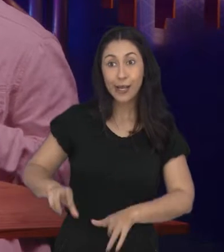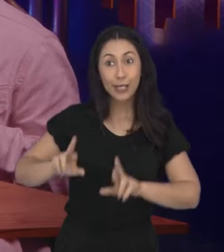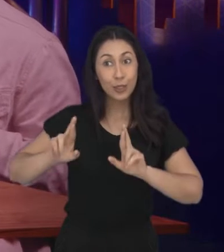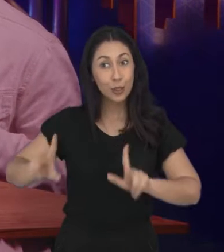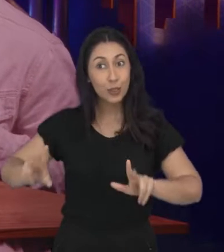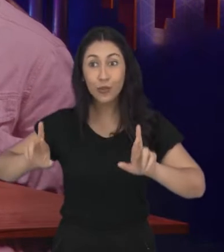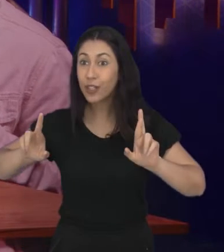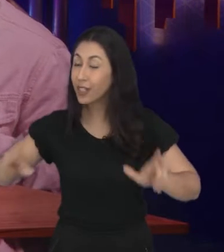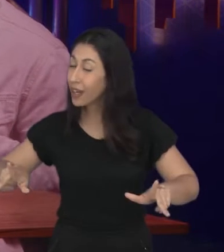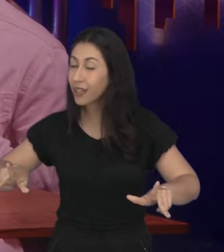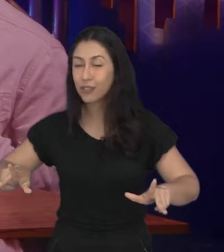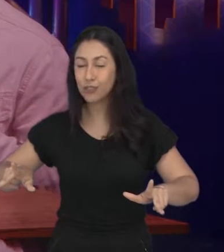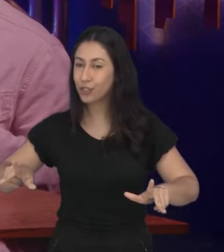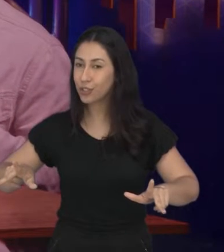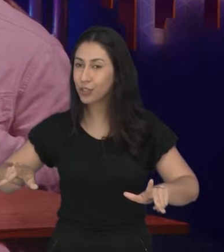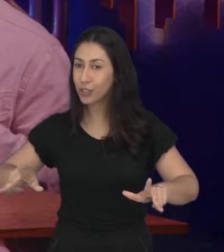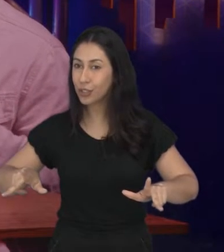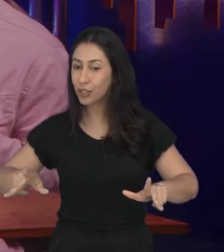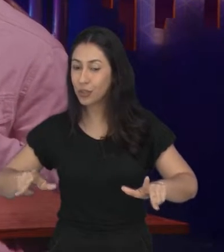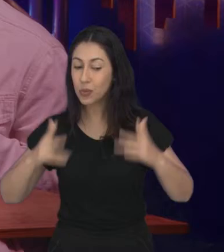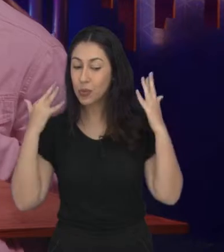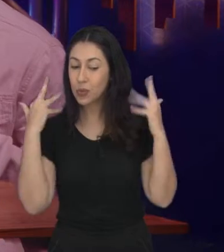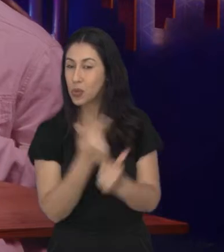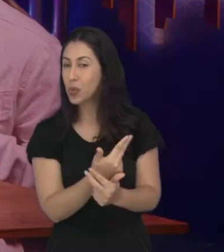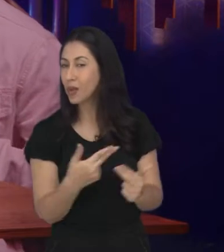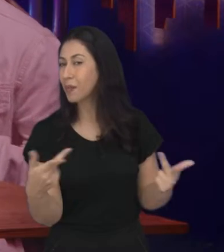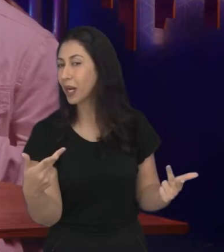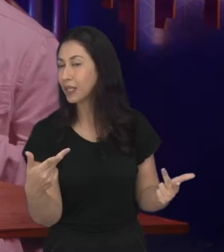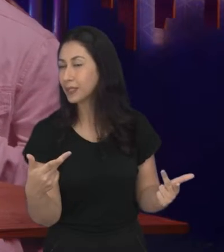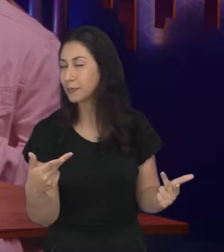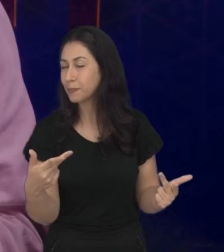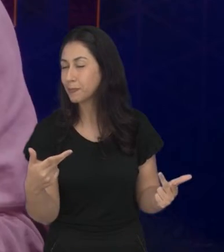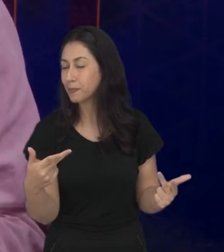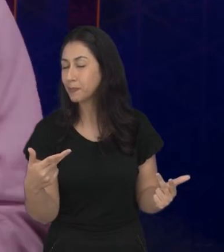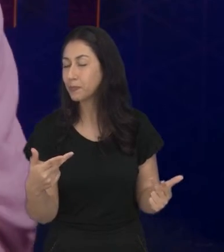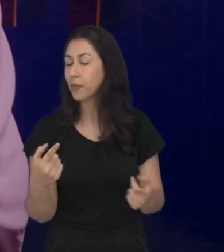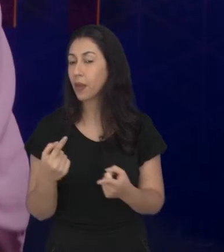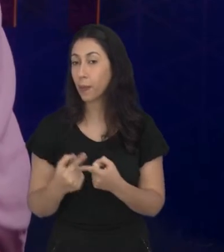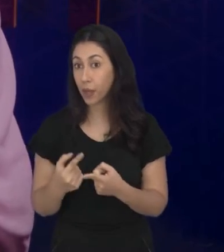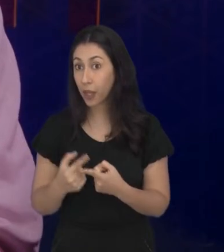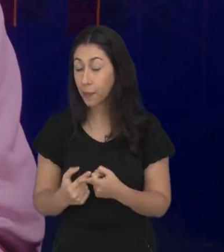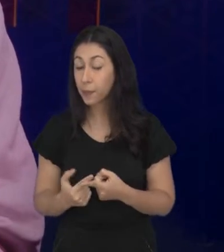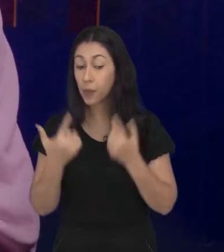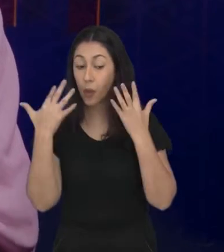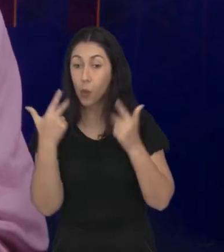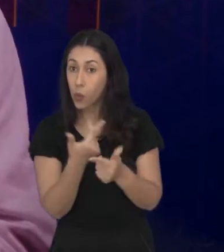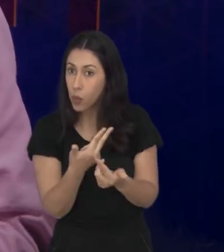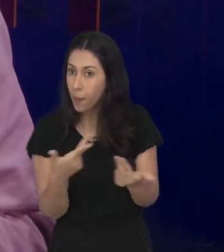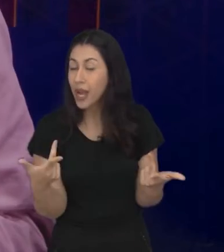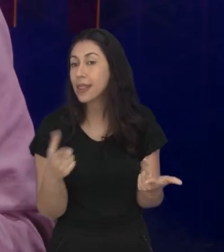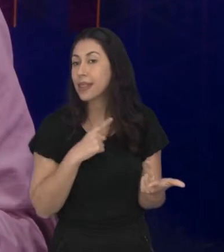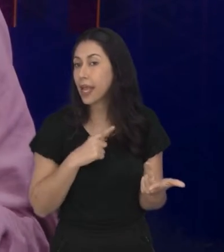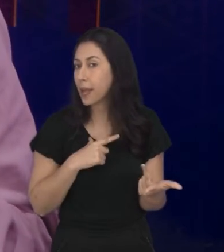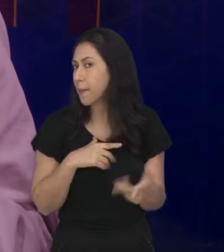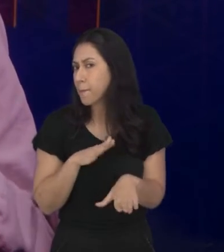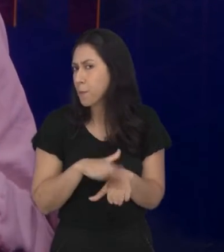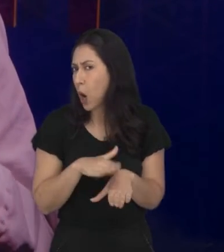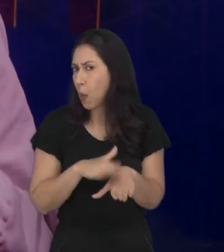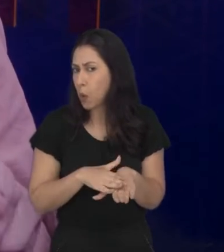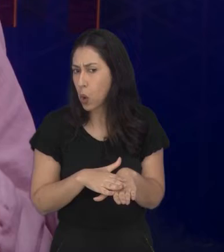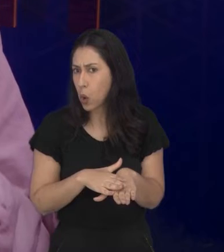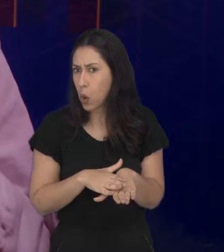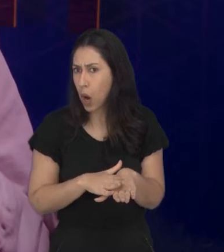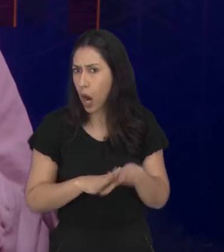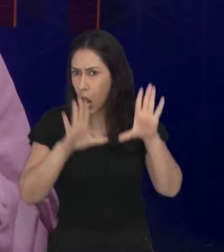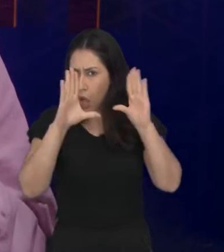dos hábitos diurnos e noturnos dos animais, por exemplo. Porque os animais têm animais noturnos. E